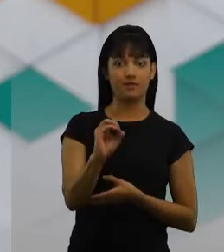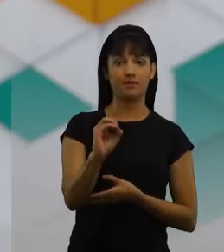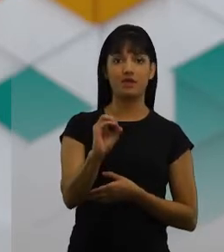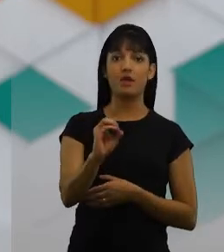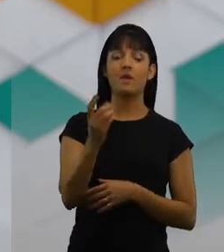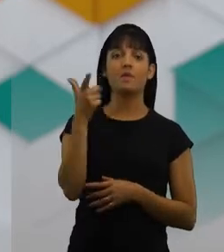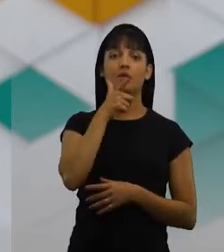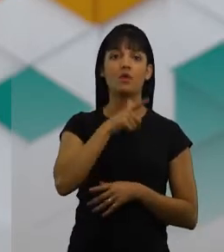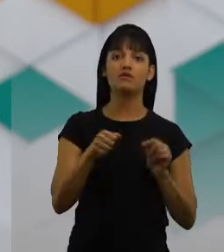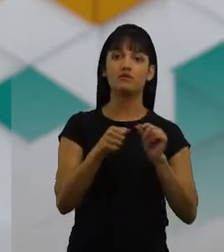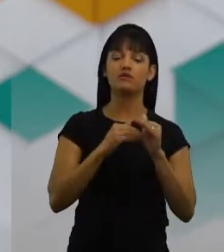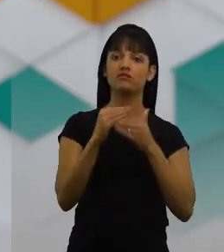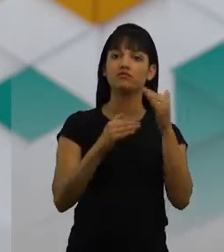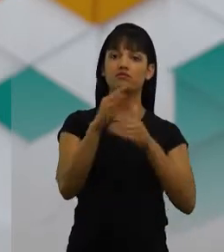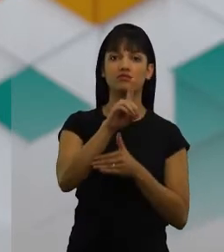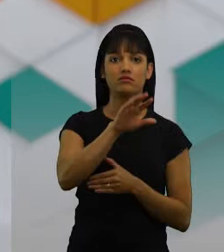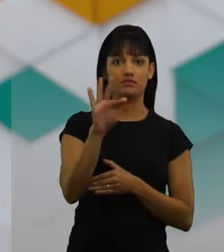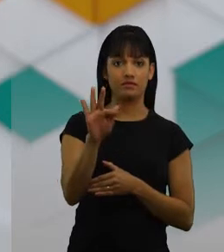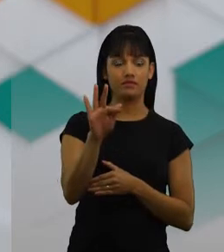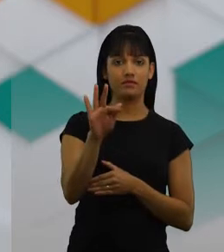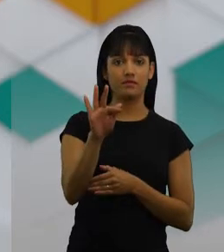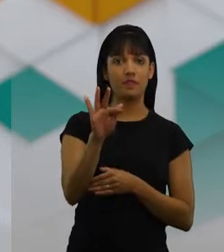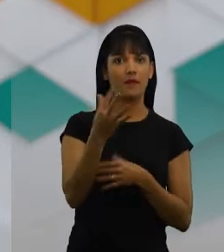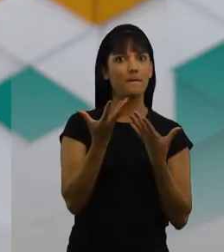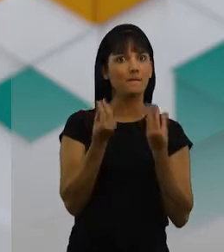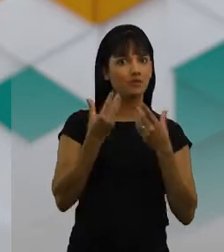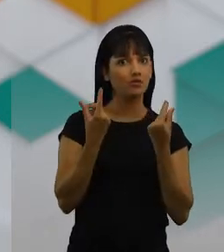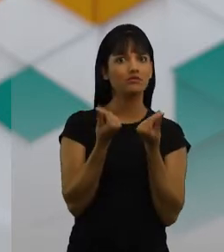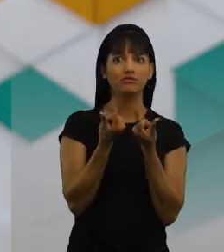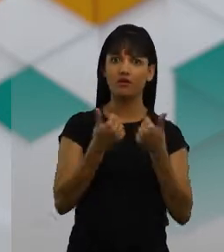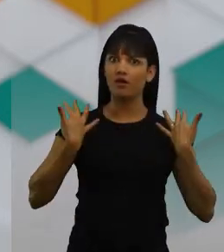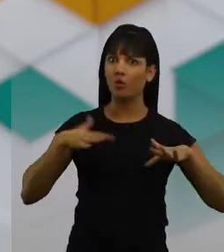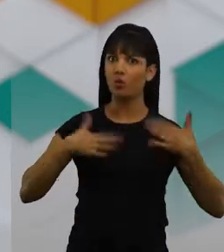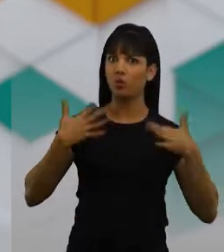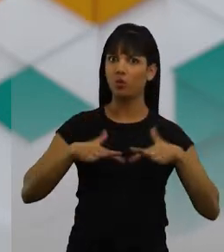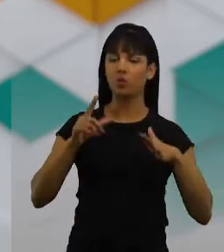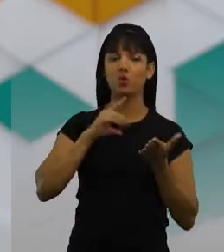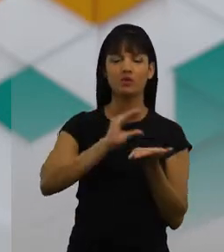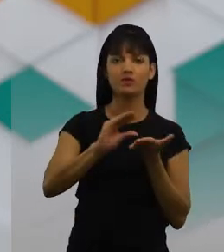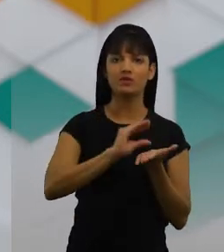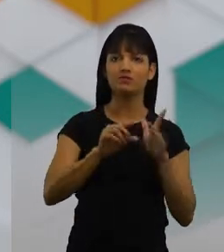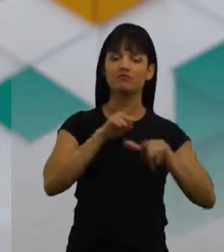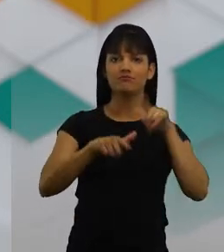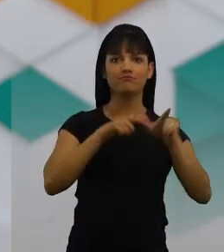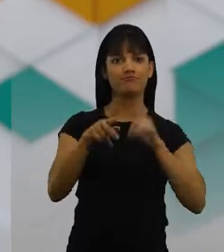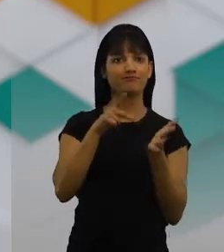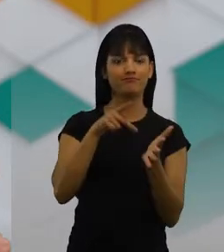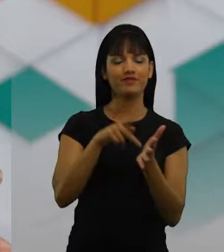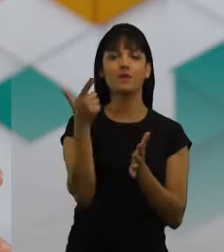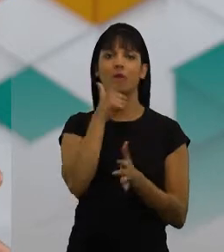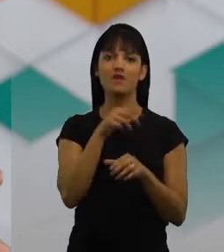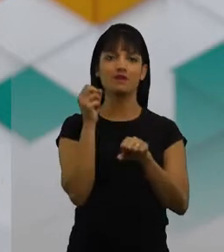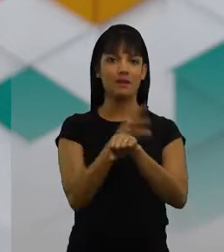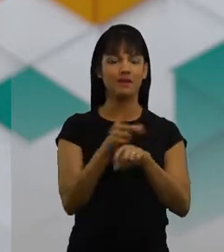FCO, para promover o desenvolvimento do Distrito Federal. É muito dinheiro investido aqui em atividades produtivas que estão gerando